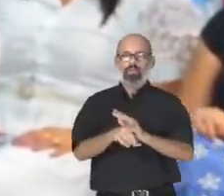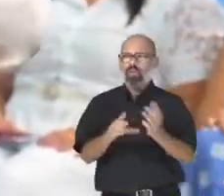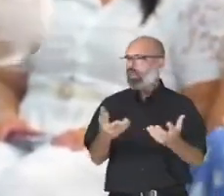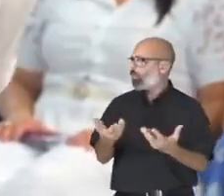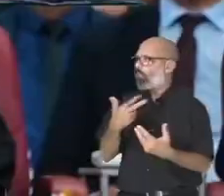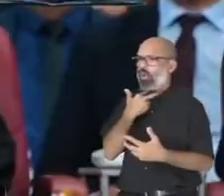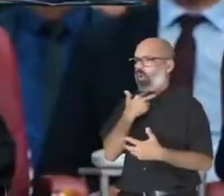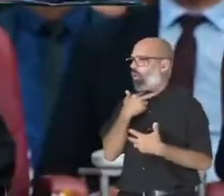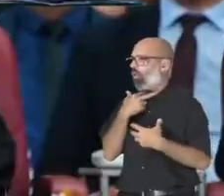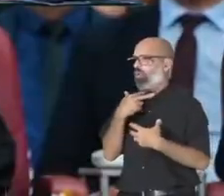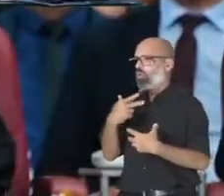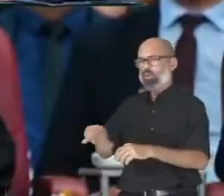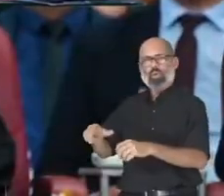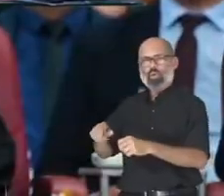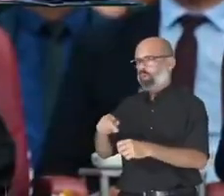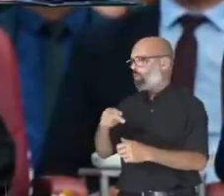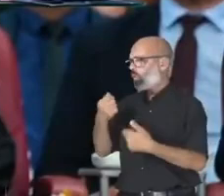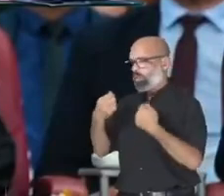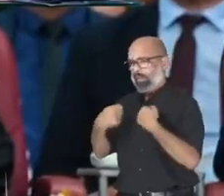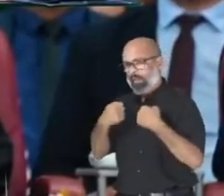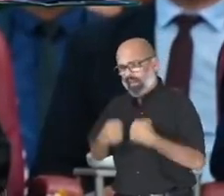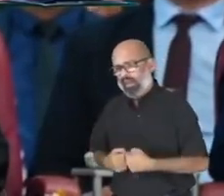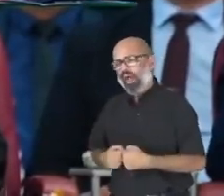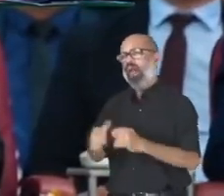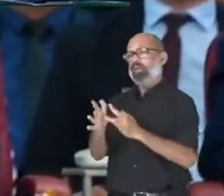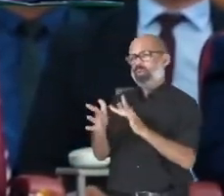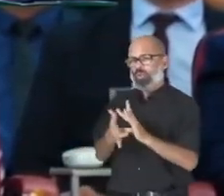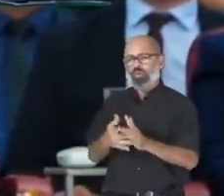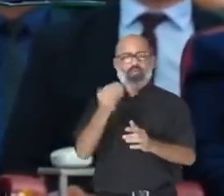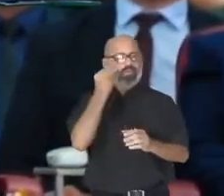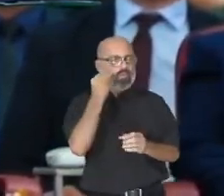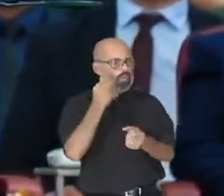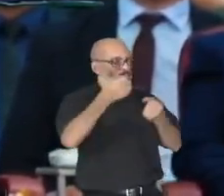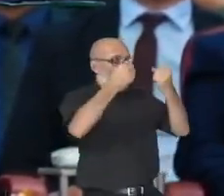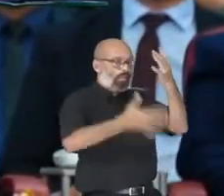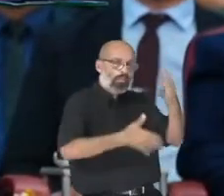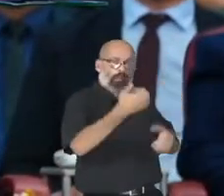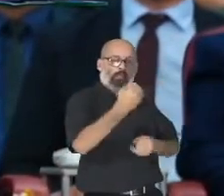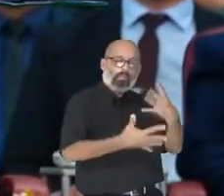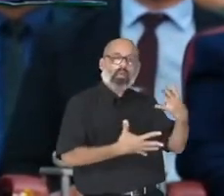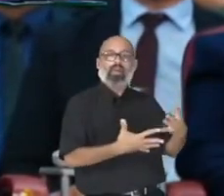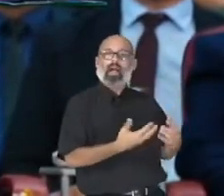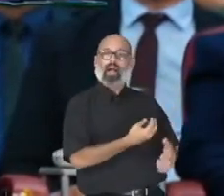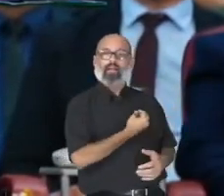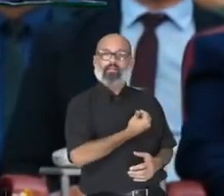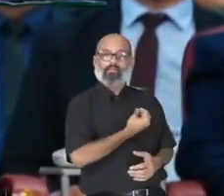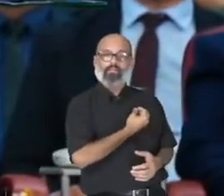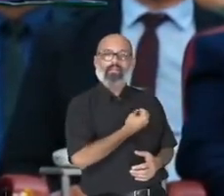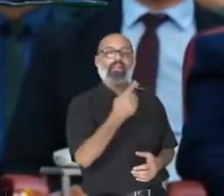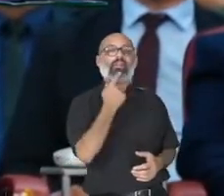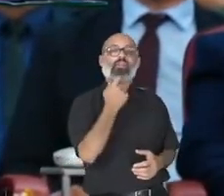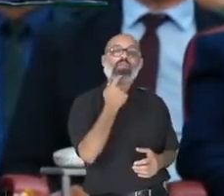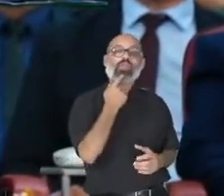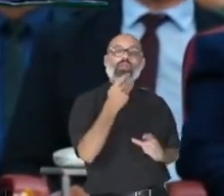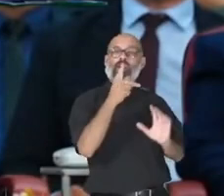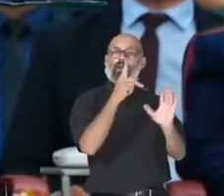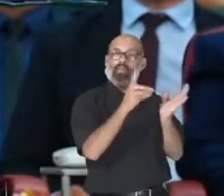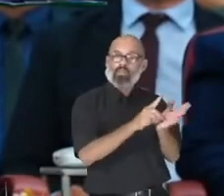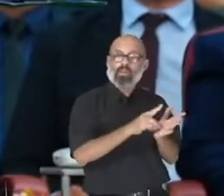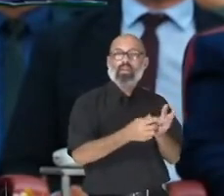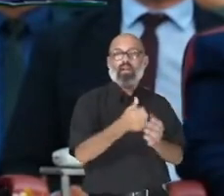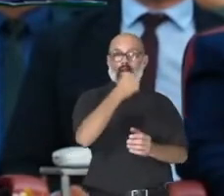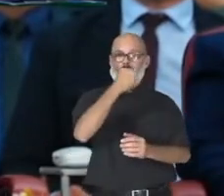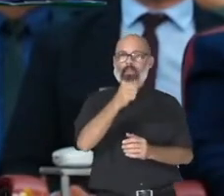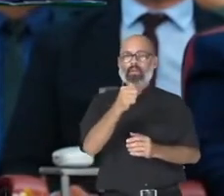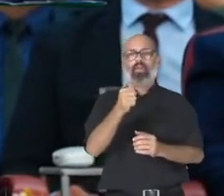escutar ele, o sermão dele é bruto demais. Jesus foi tentar explicar que a carne dele era vida e o sangue dele era verdadeira bebida, e